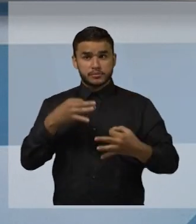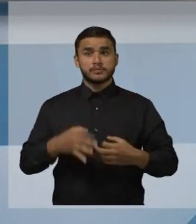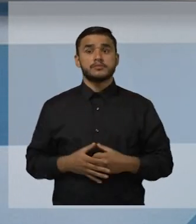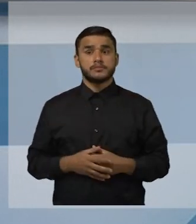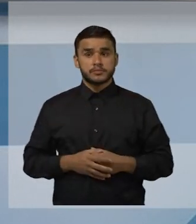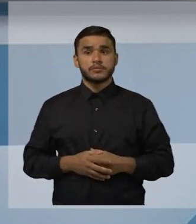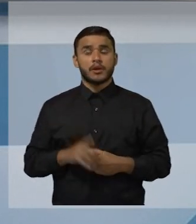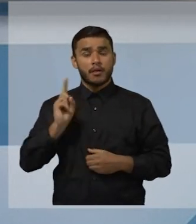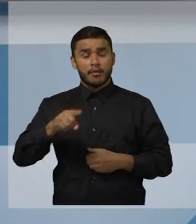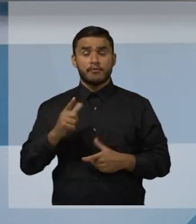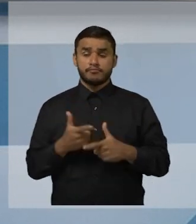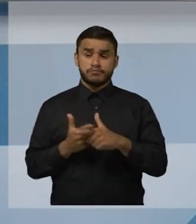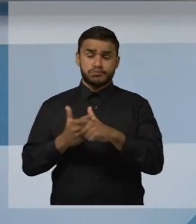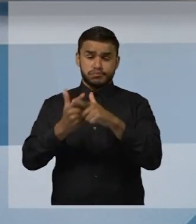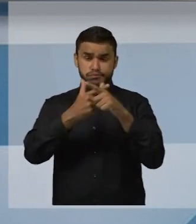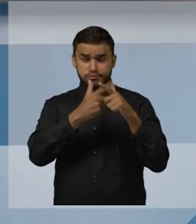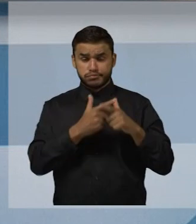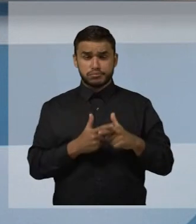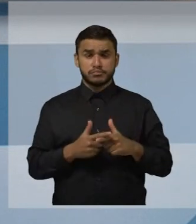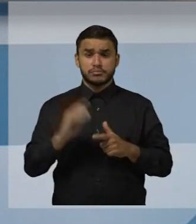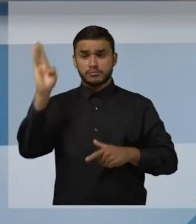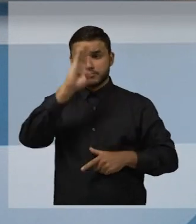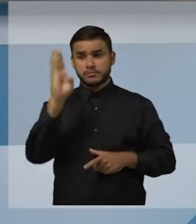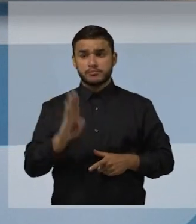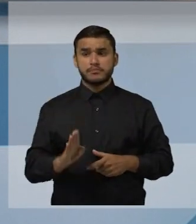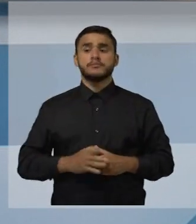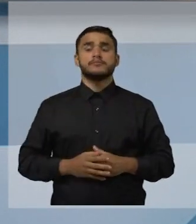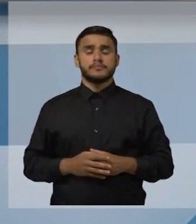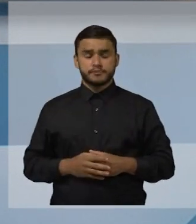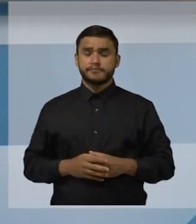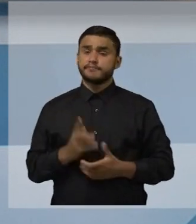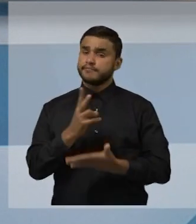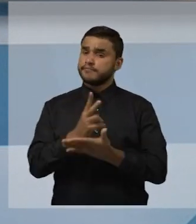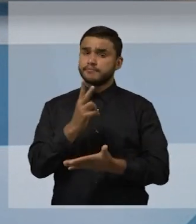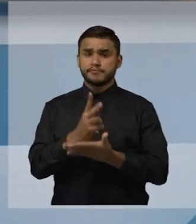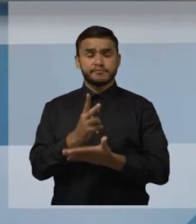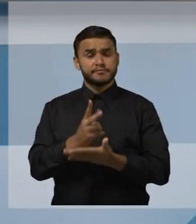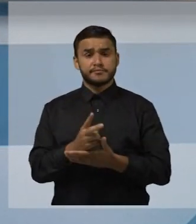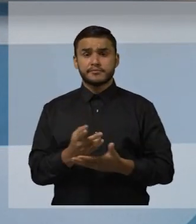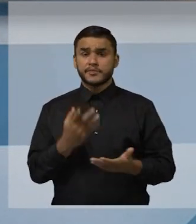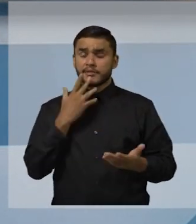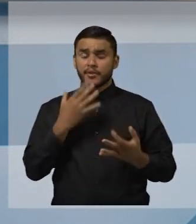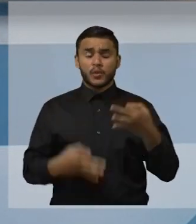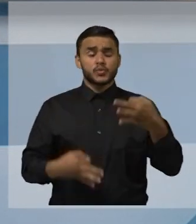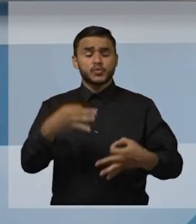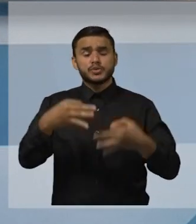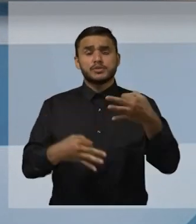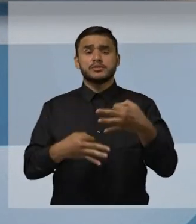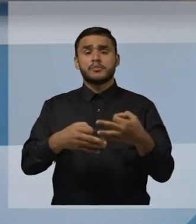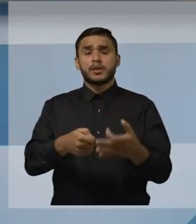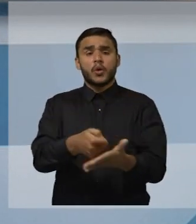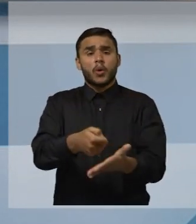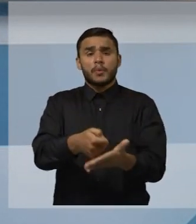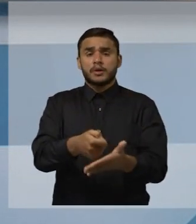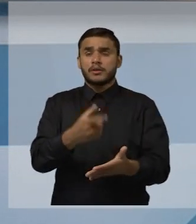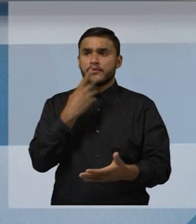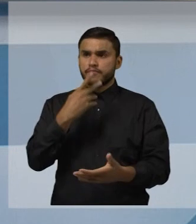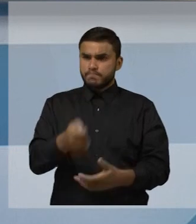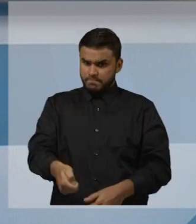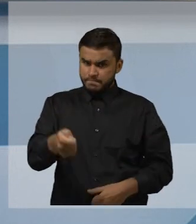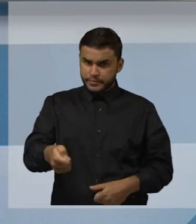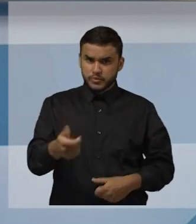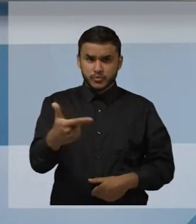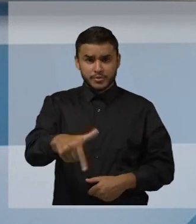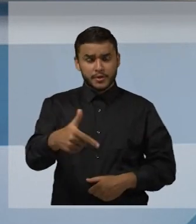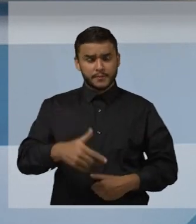no Brasil. A insegurança ainda existe. A democracia, não obstante ter dado